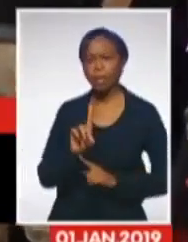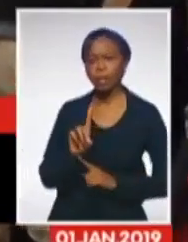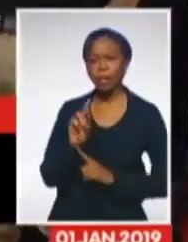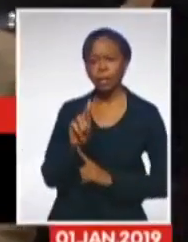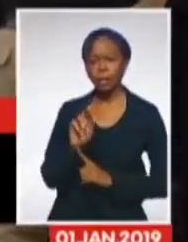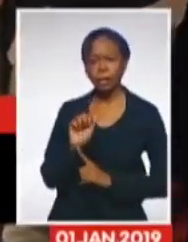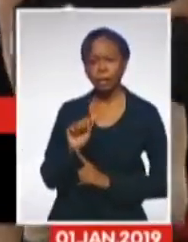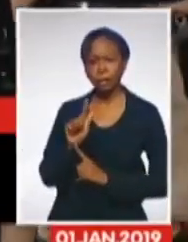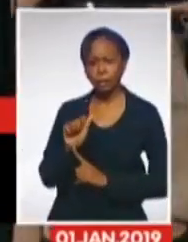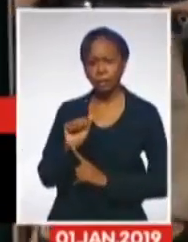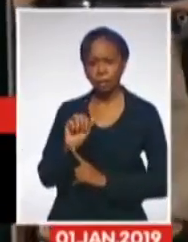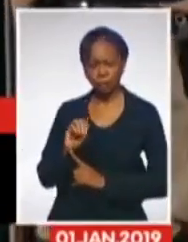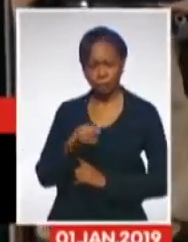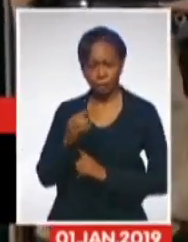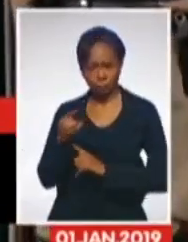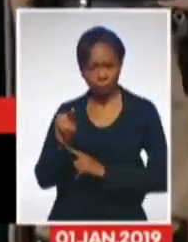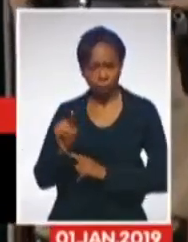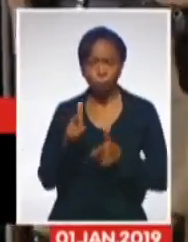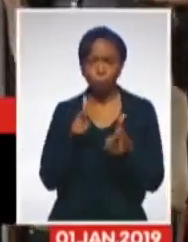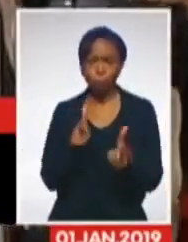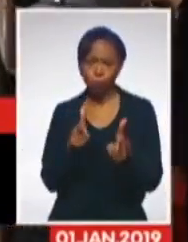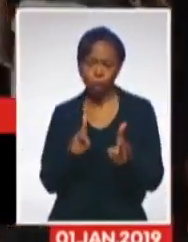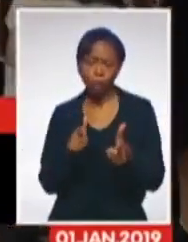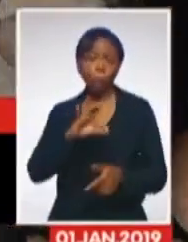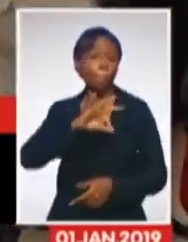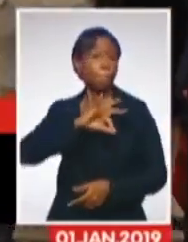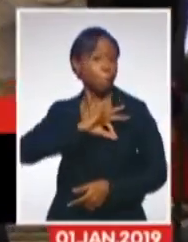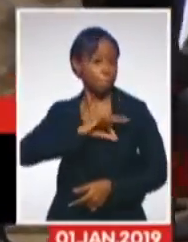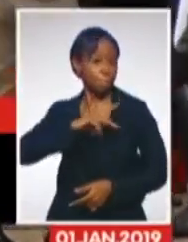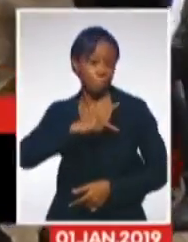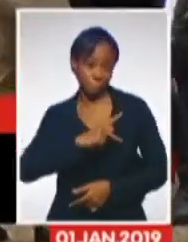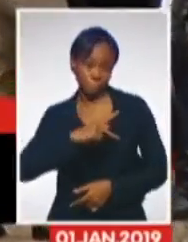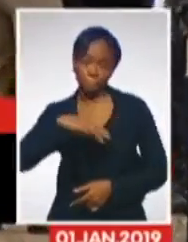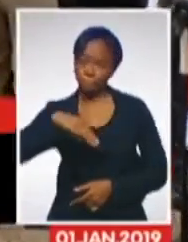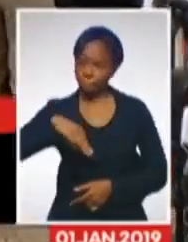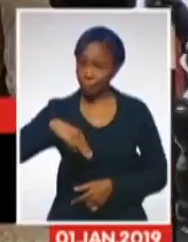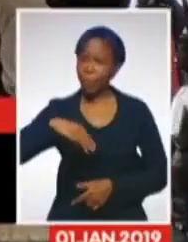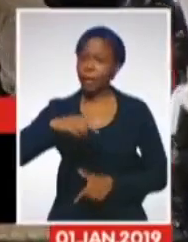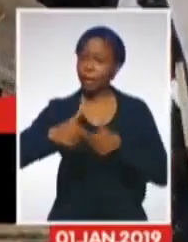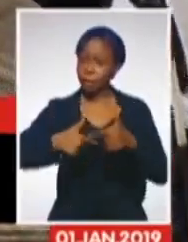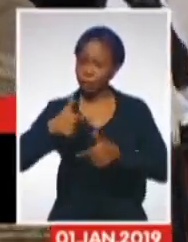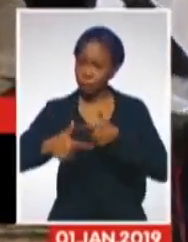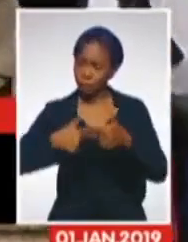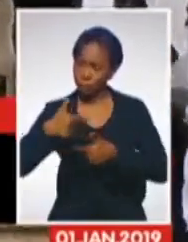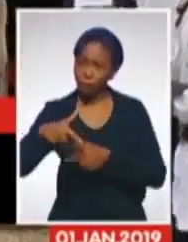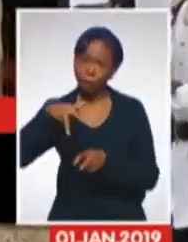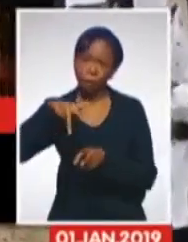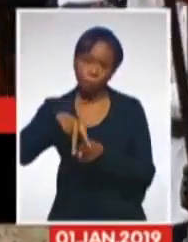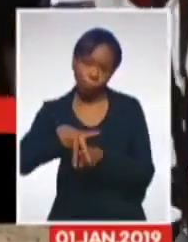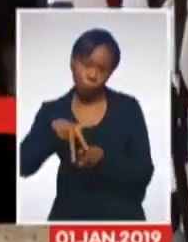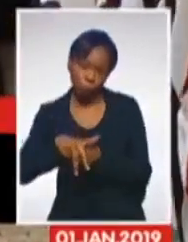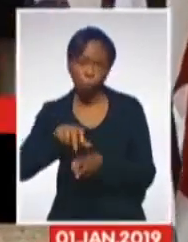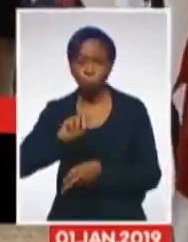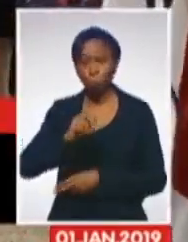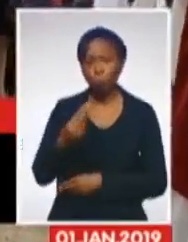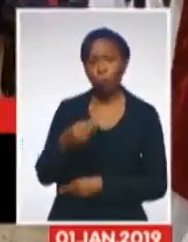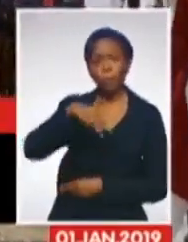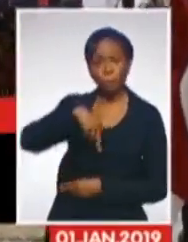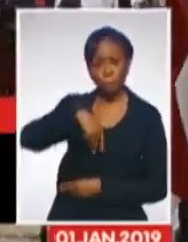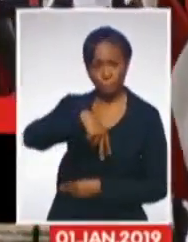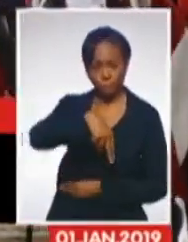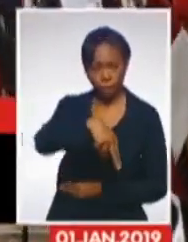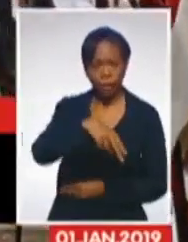referência, é uma curiosidade, é uma referência ao policial militar que atua tanto montado quanto a pé. Os dragões